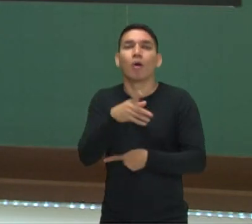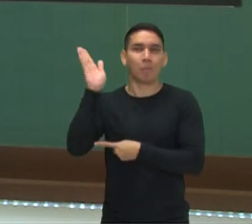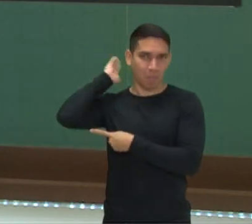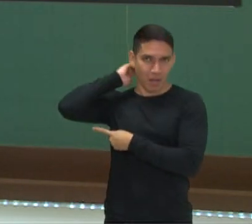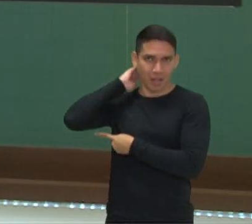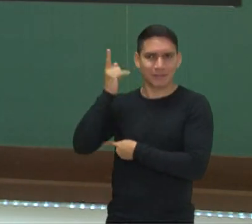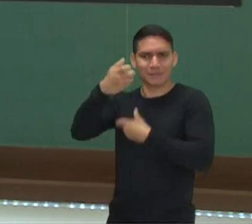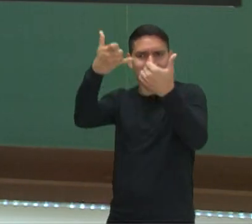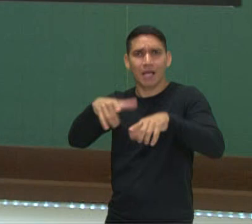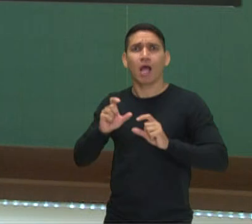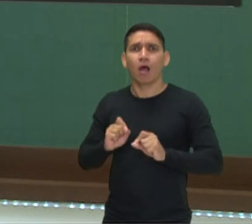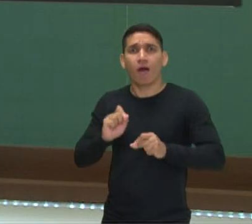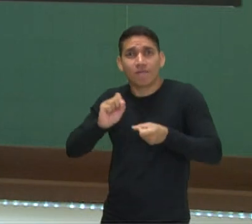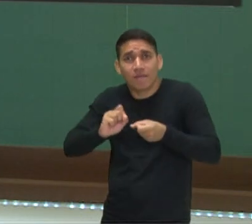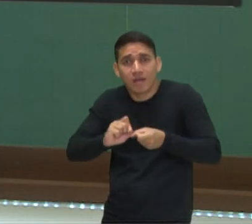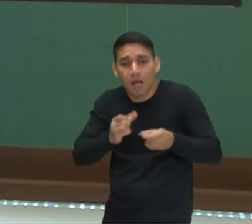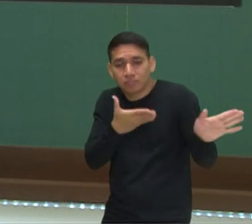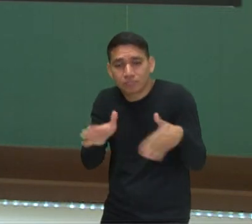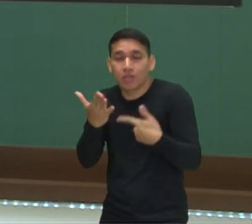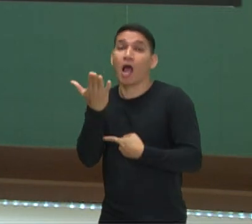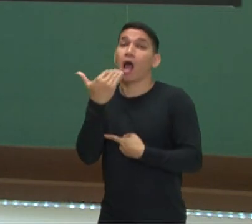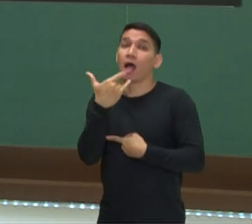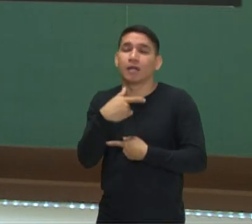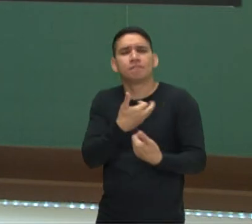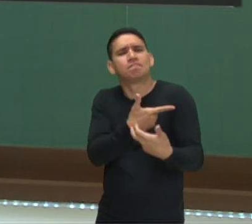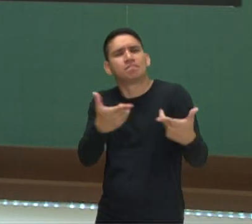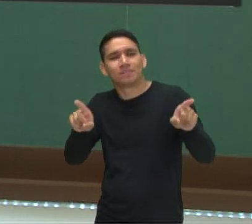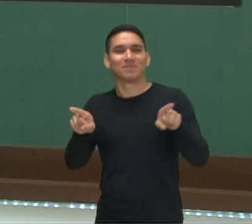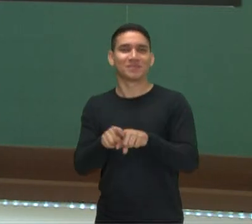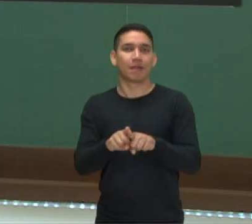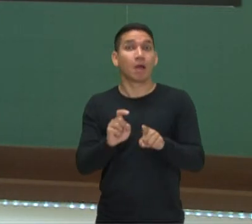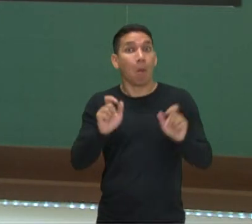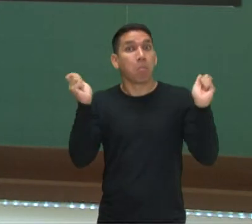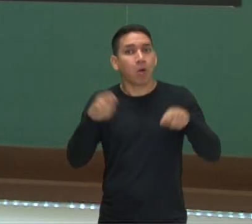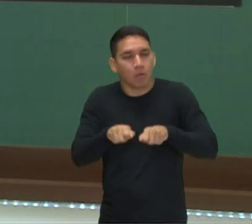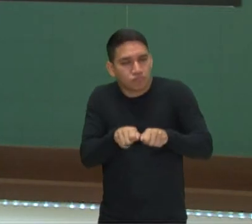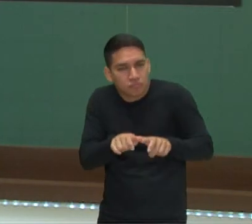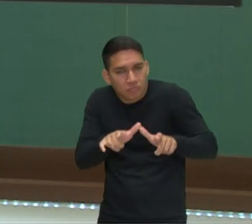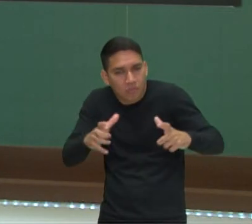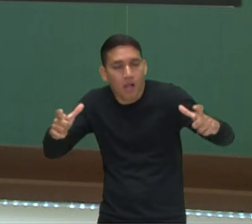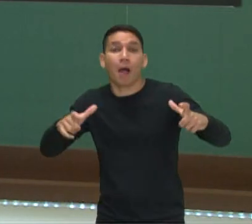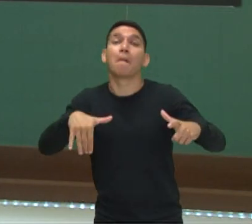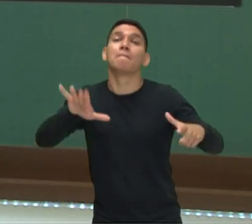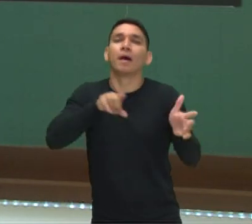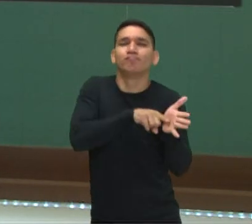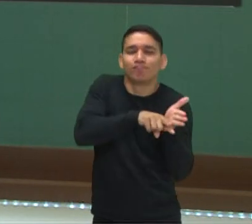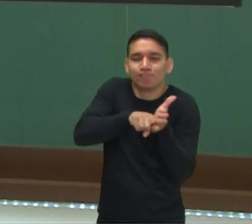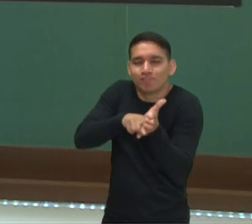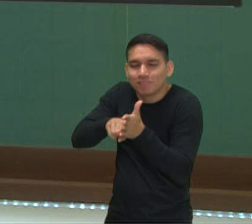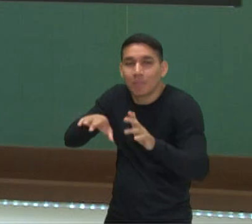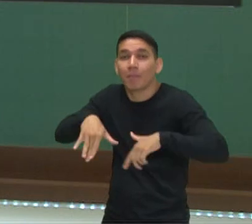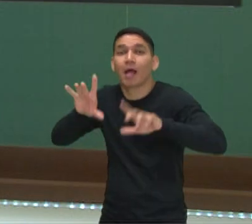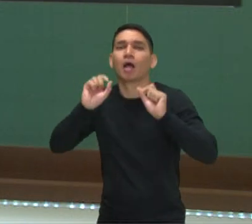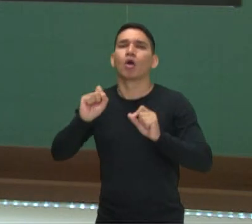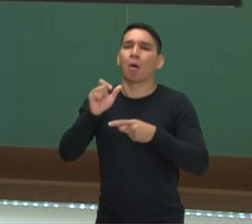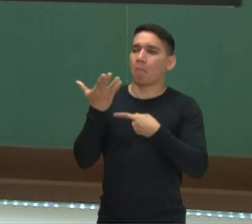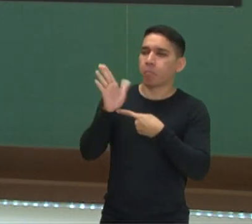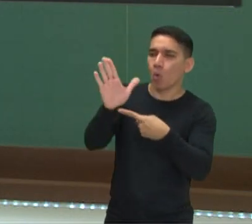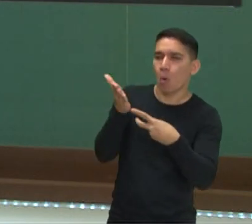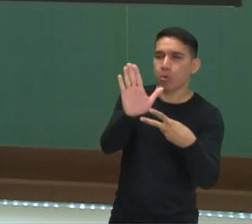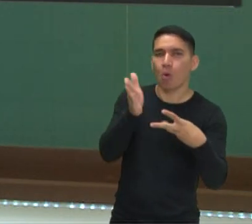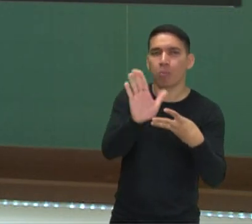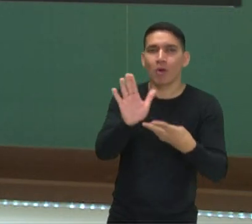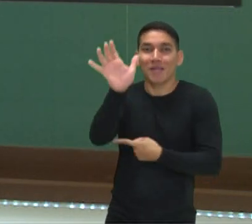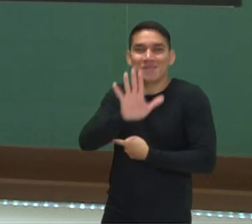fabricação de alimentos, entre outros, né? E aí vocês podem ampliar depois a pesquisa de vocês e colocar imagens, montar